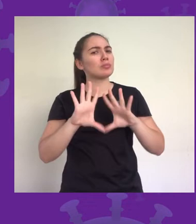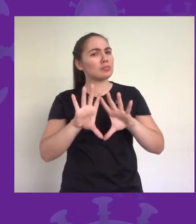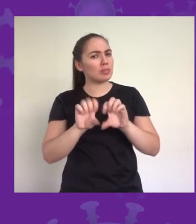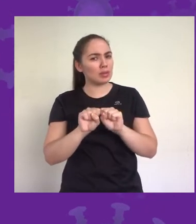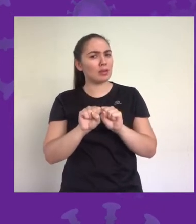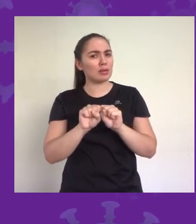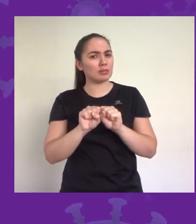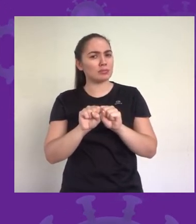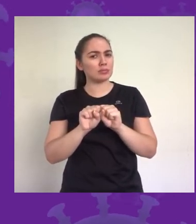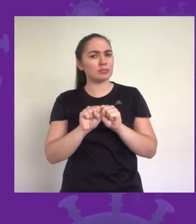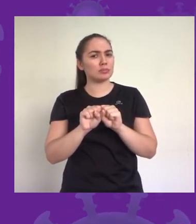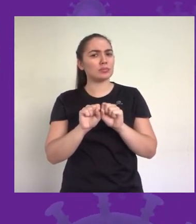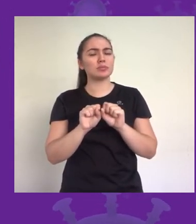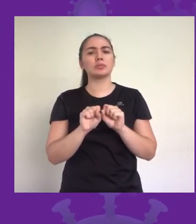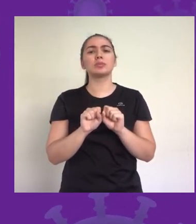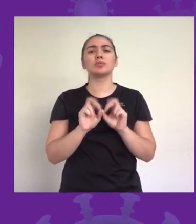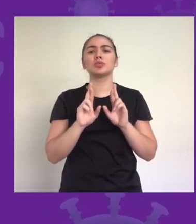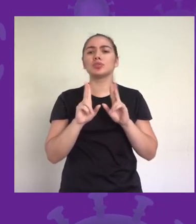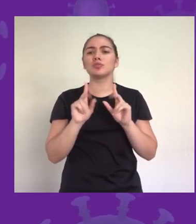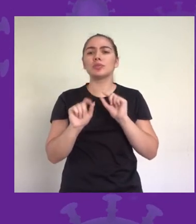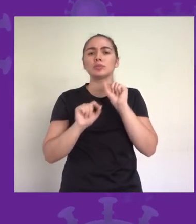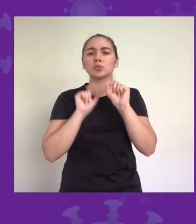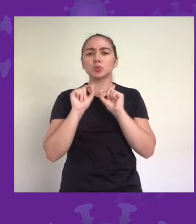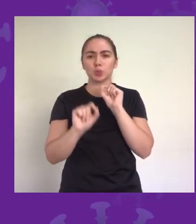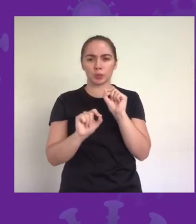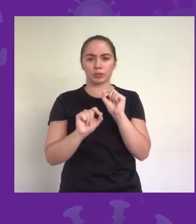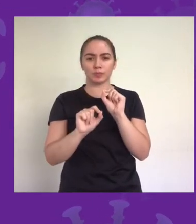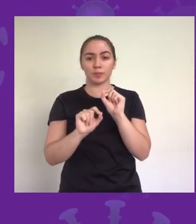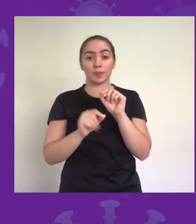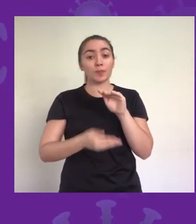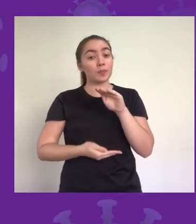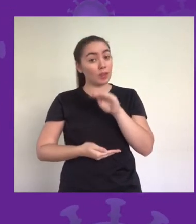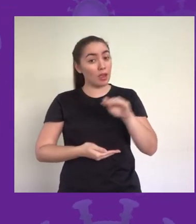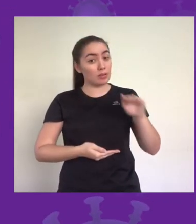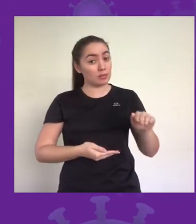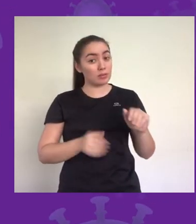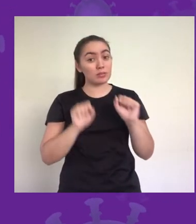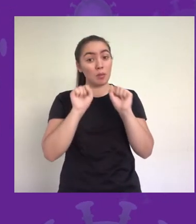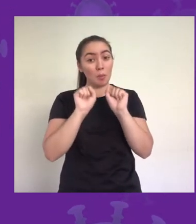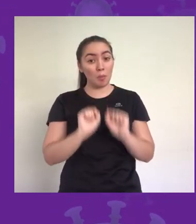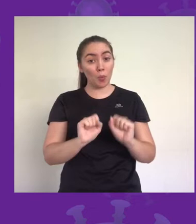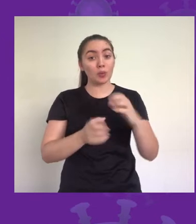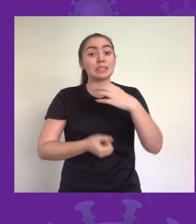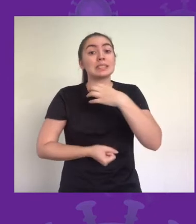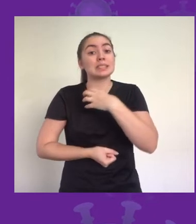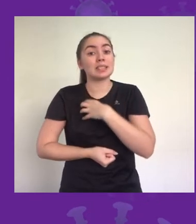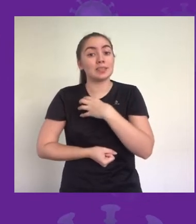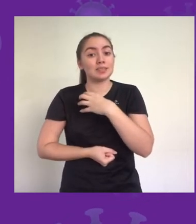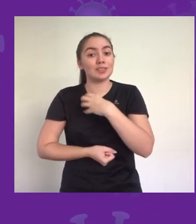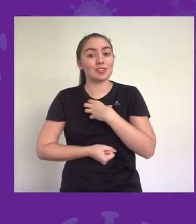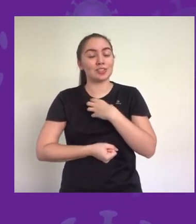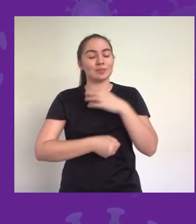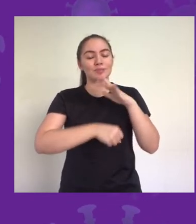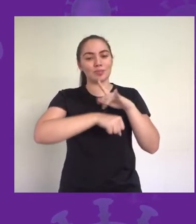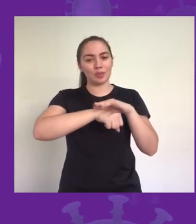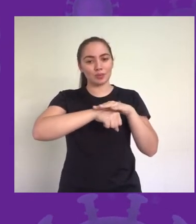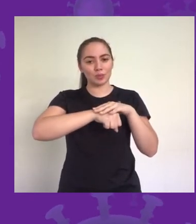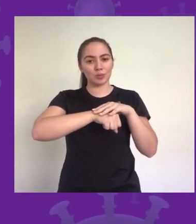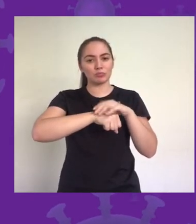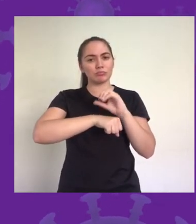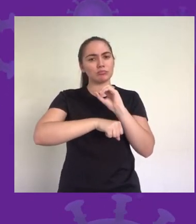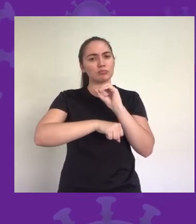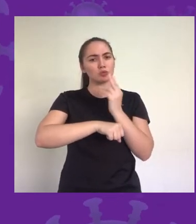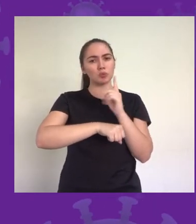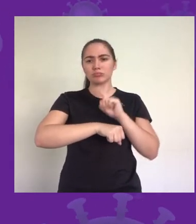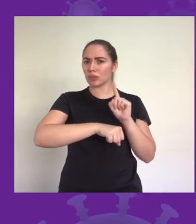A diferença é que é comum que a criança tenha a infecção, mas tenha uma doença leve ou até não adoeça.